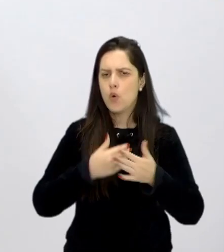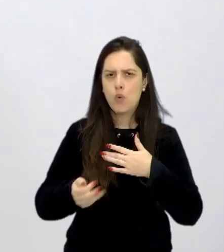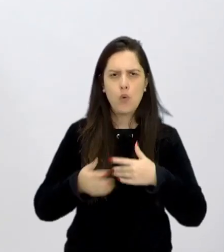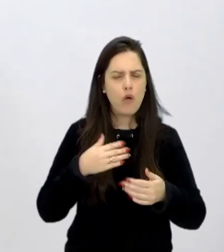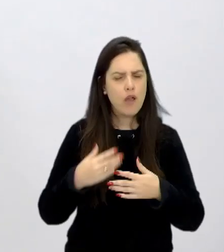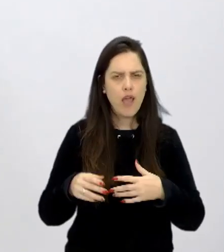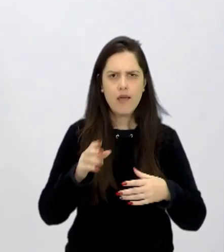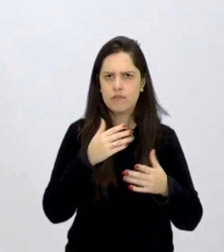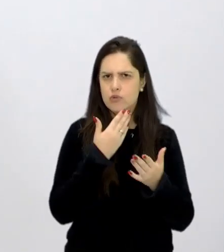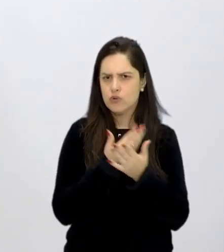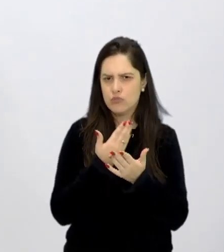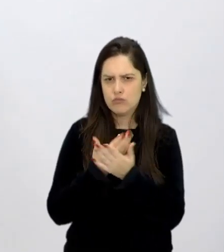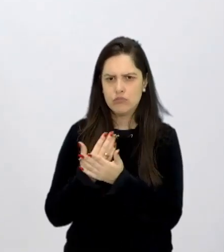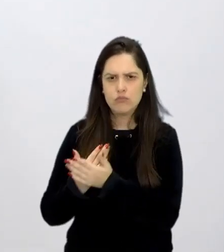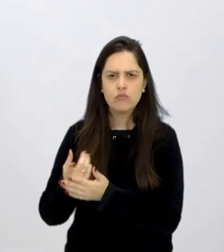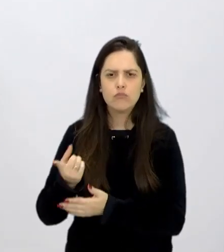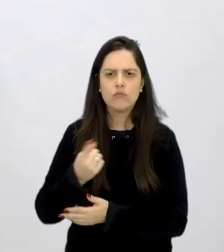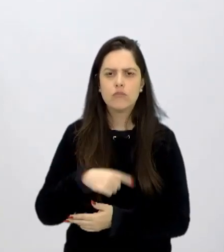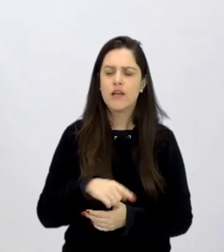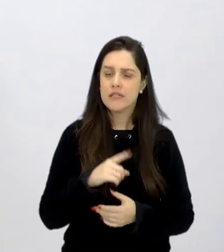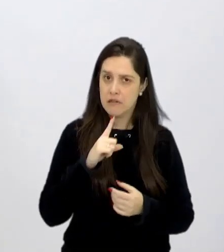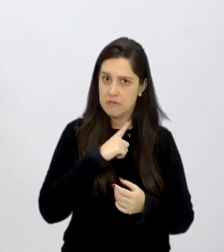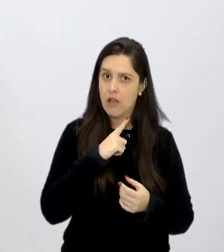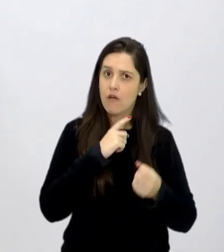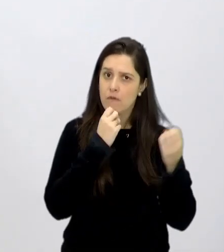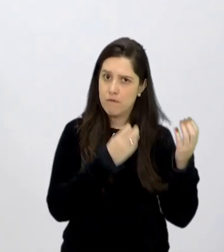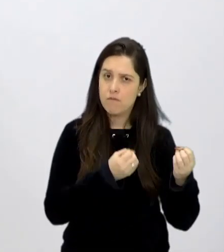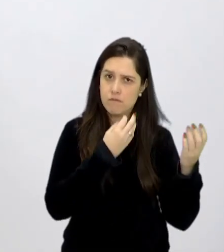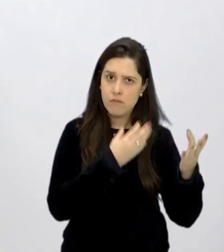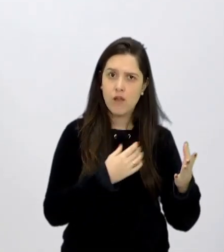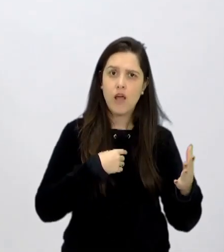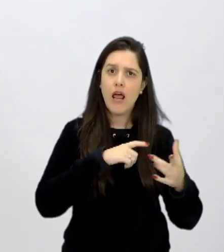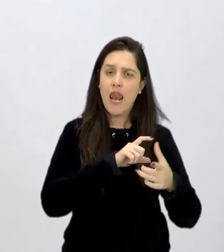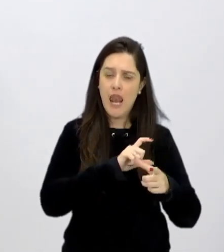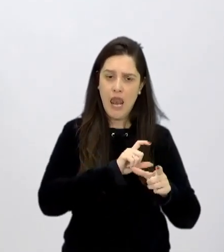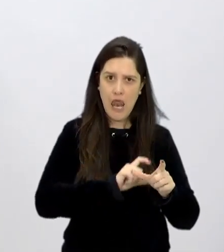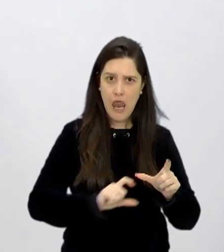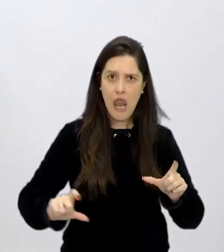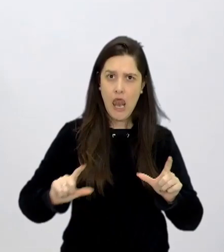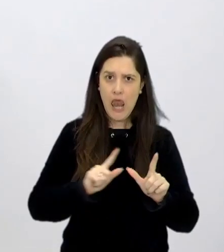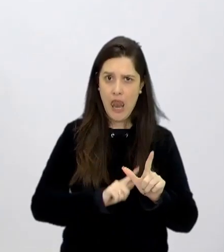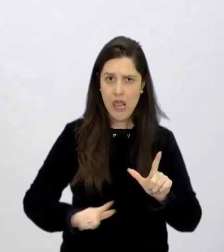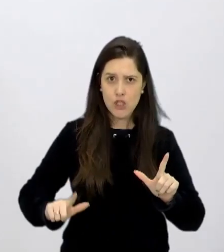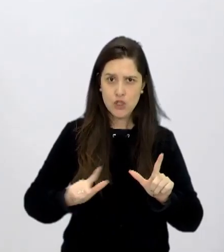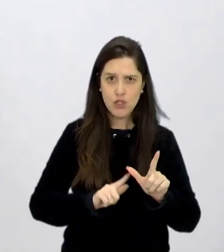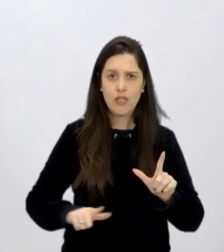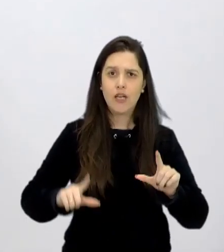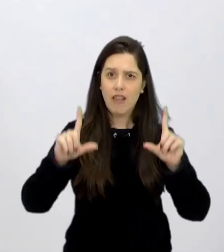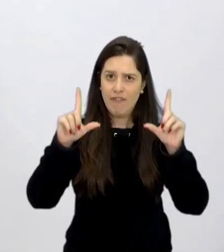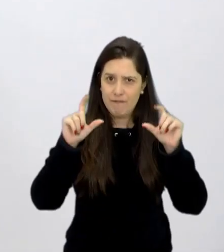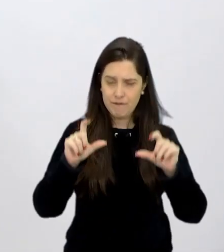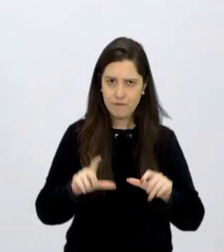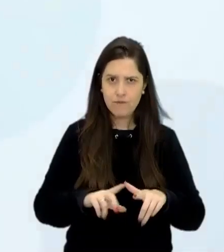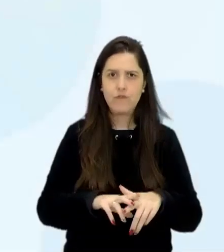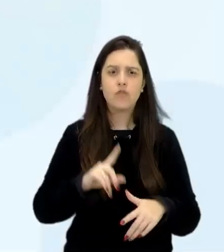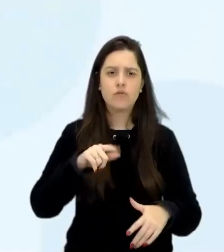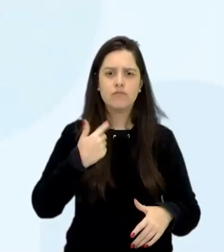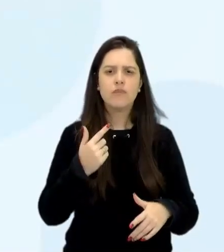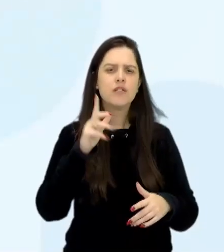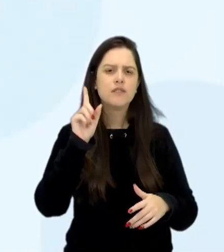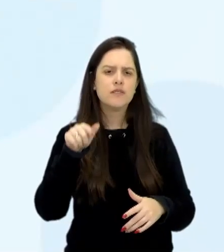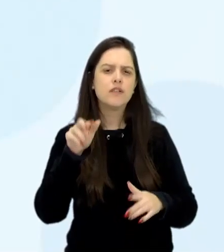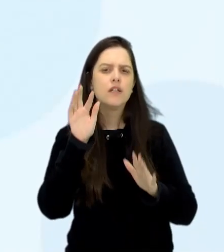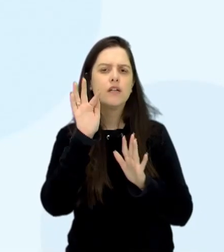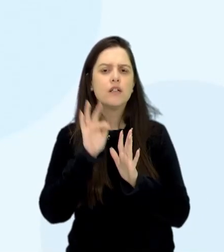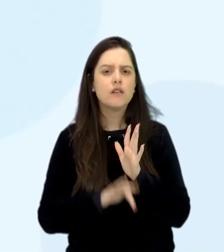de ecossistema. Já temos a informação aí na legenda da foto. Aí na sequência nós temos o texto. Nesse texto está daquela